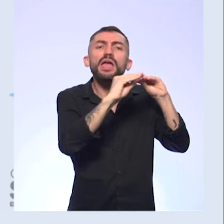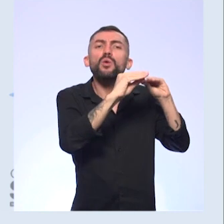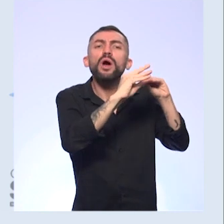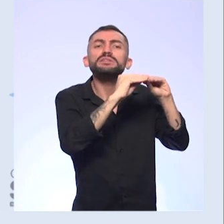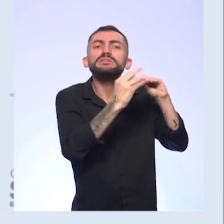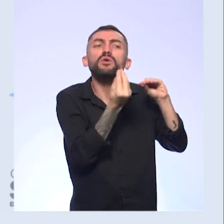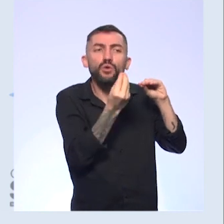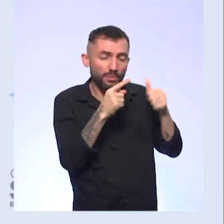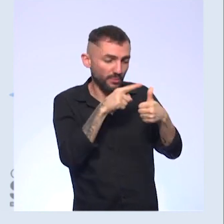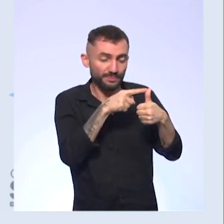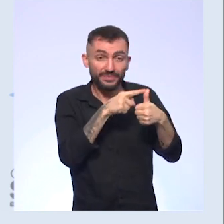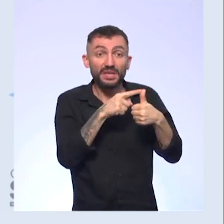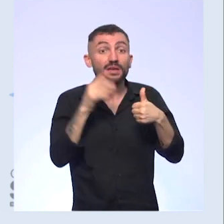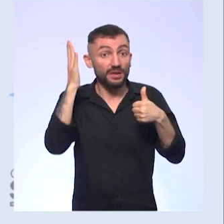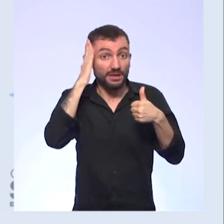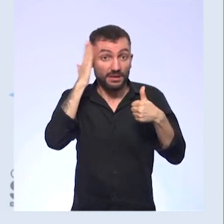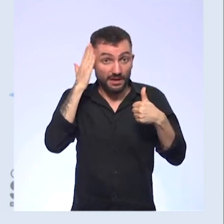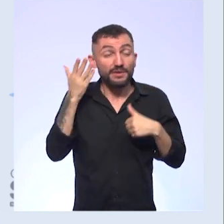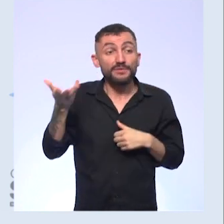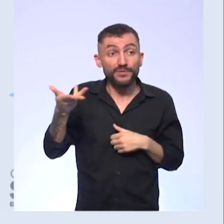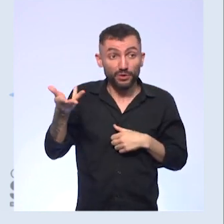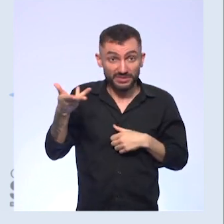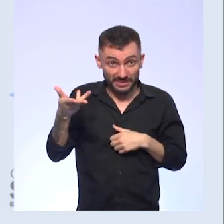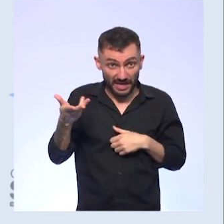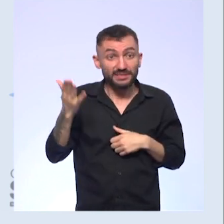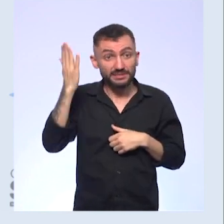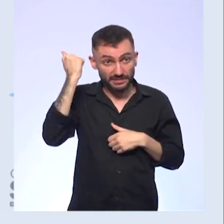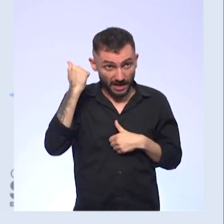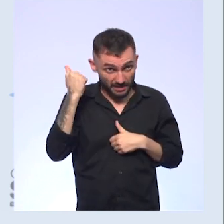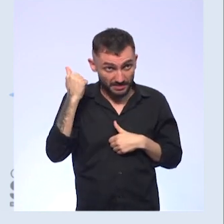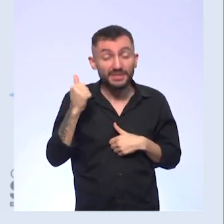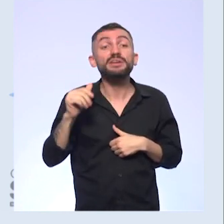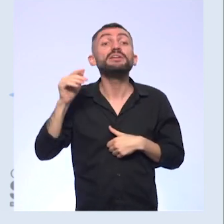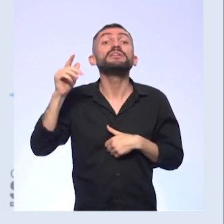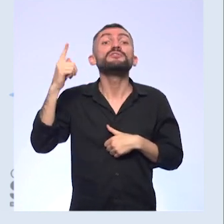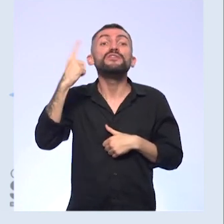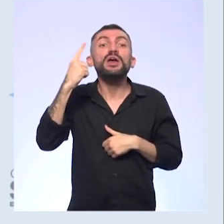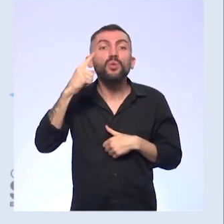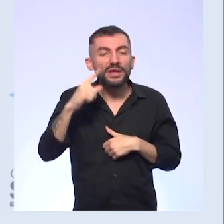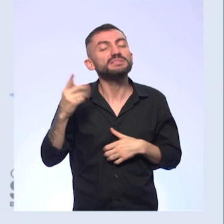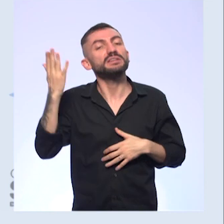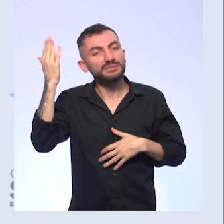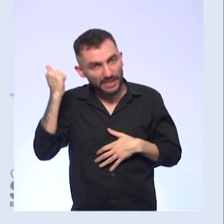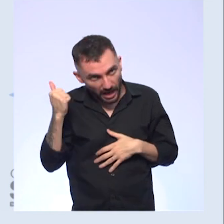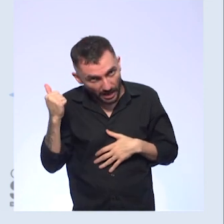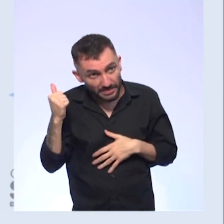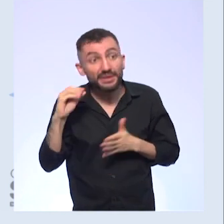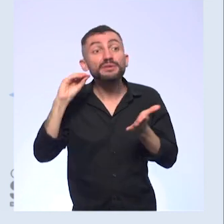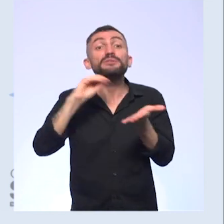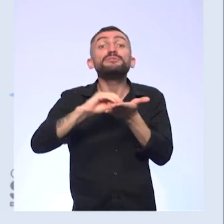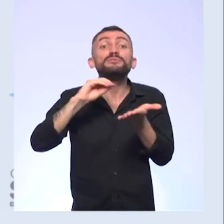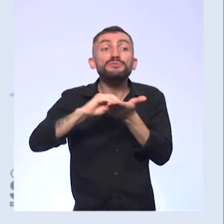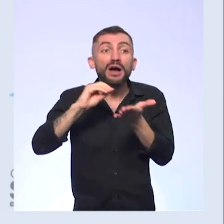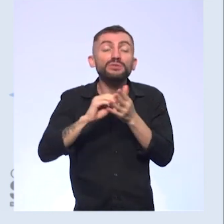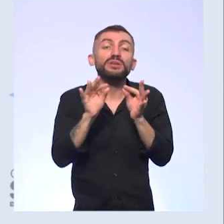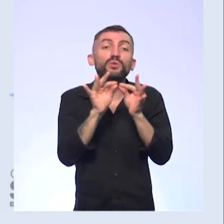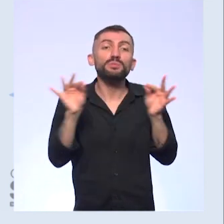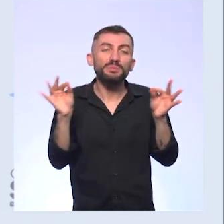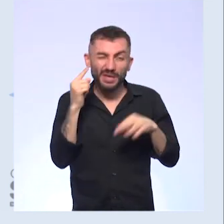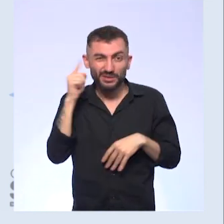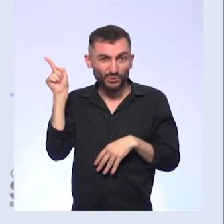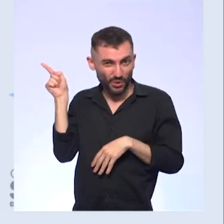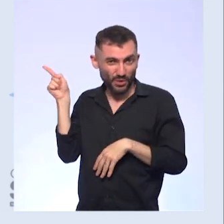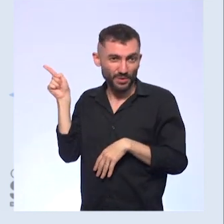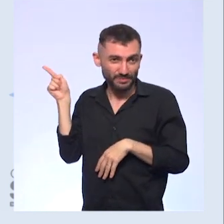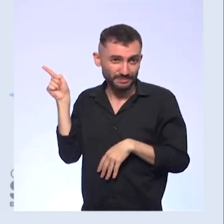eu sei eu sei a velocidade 3 vezes 10 oitava frequência uma vez 10 a 15 Então eu penso aqui na